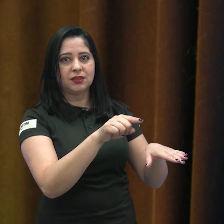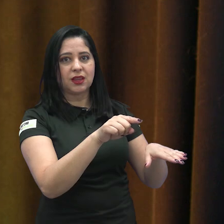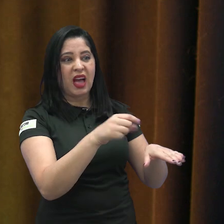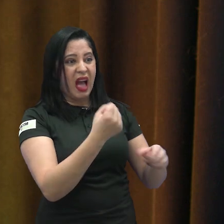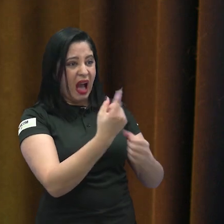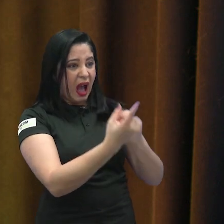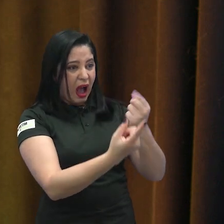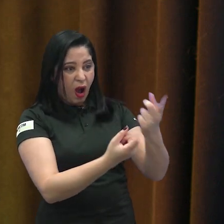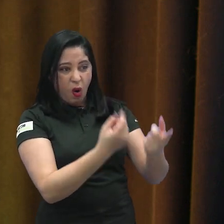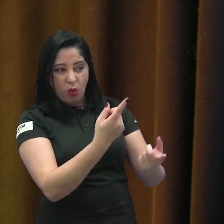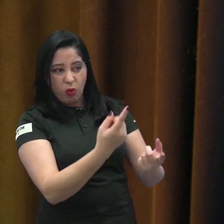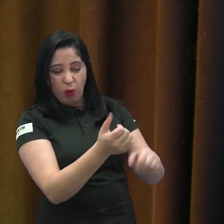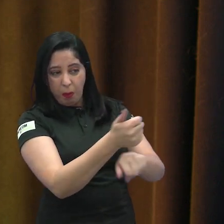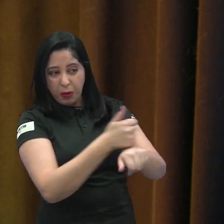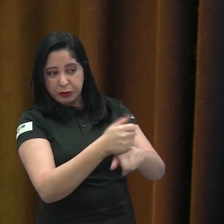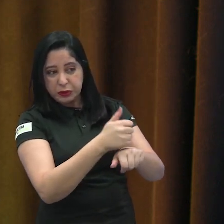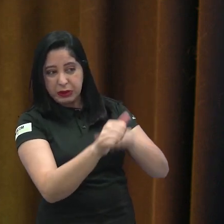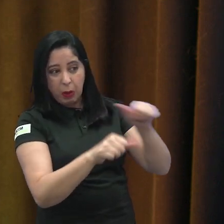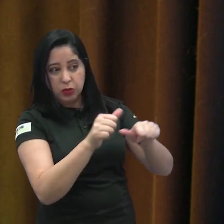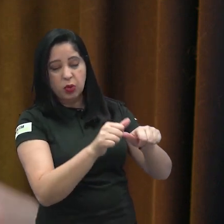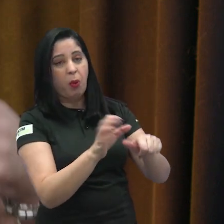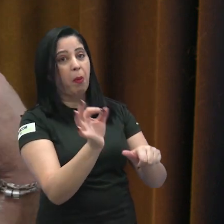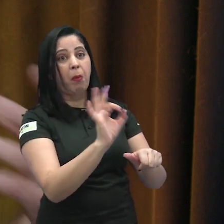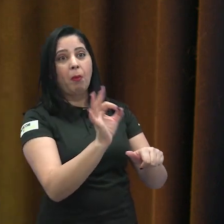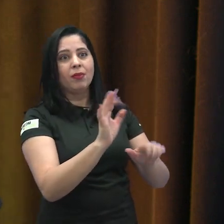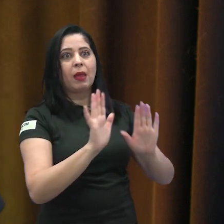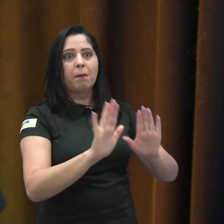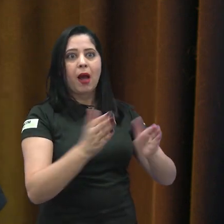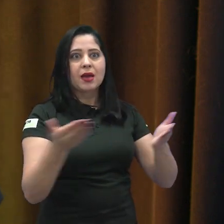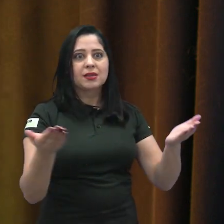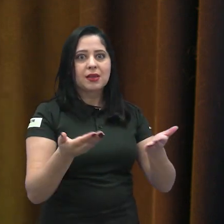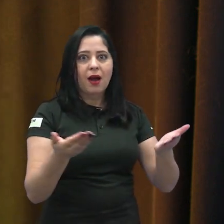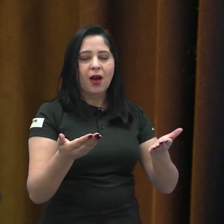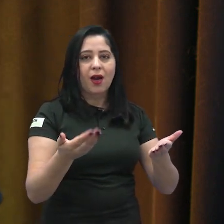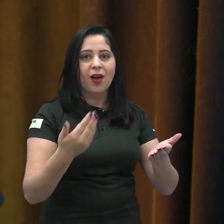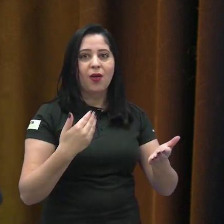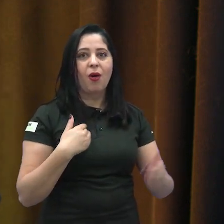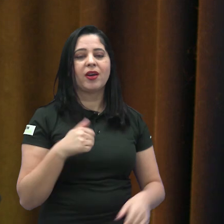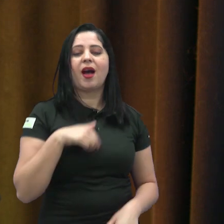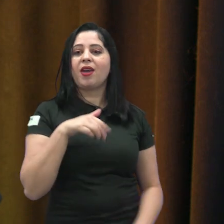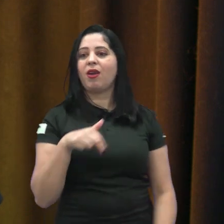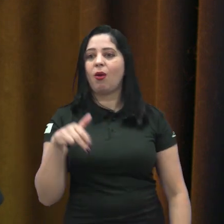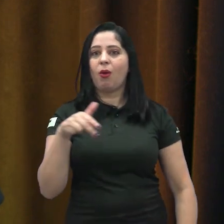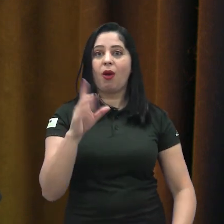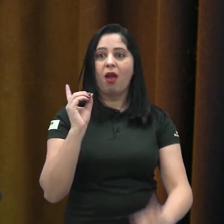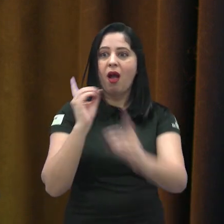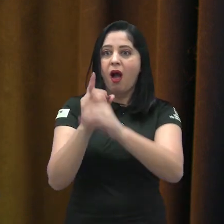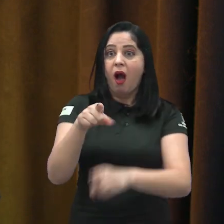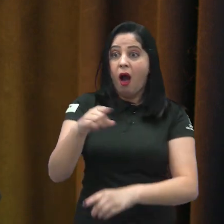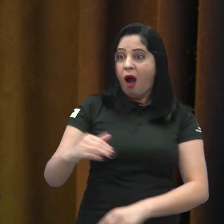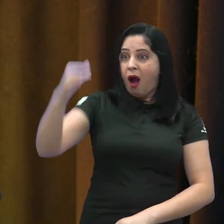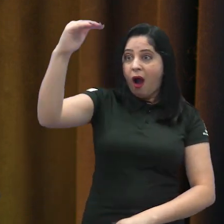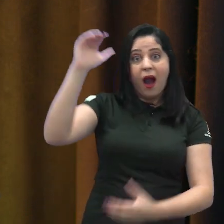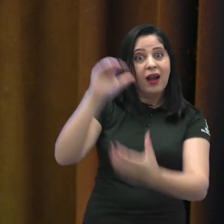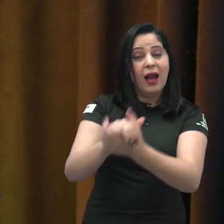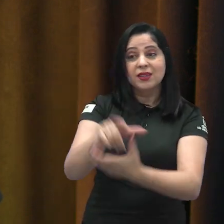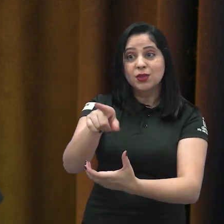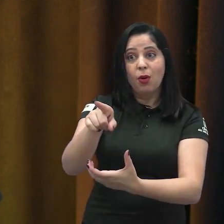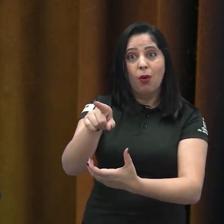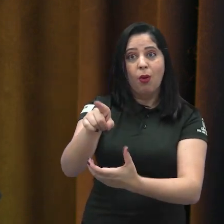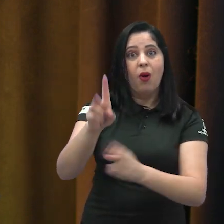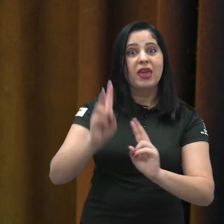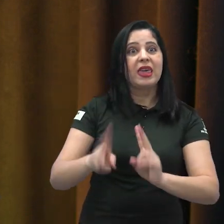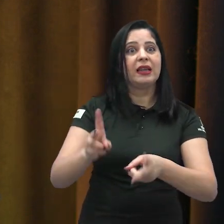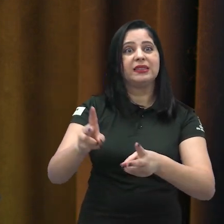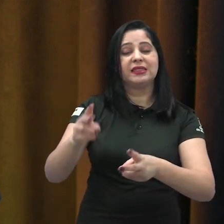falo, teve algum profissional? Não teve nenhum, mas eu encontro vários ex-alunos meus casados, com filhos, que